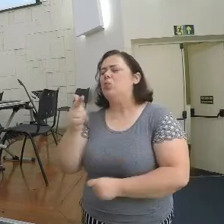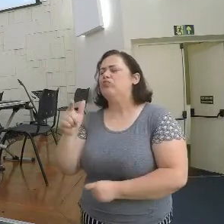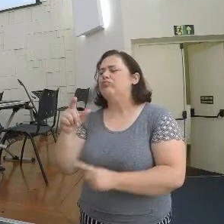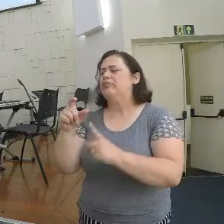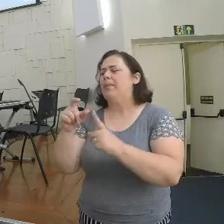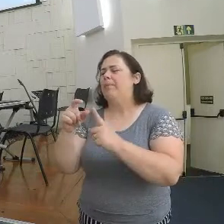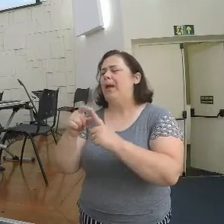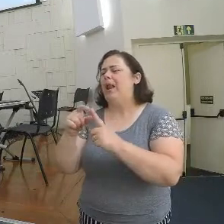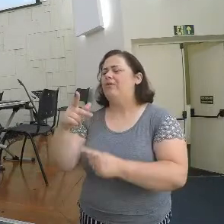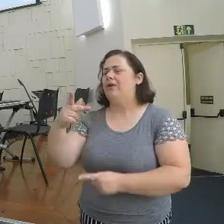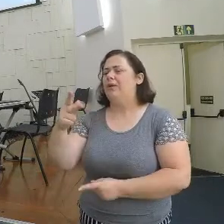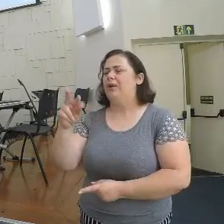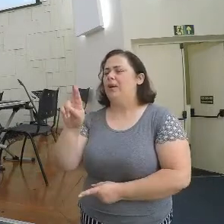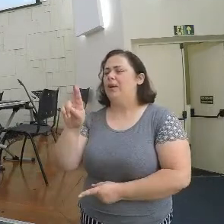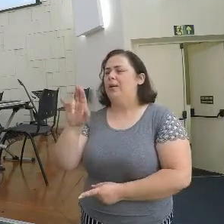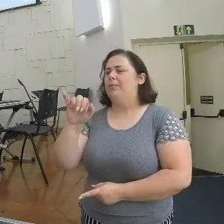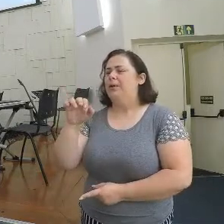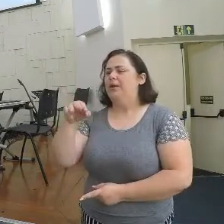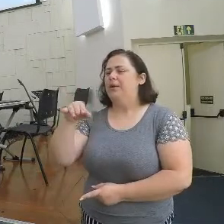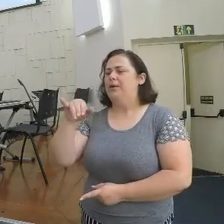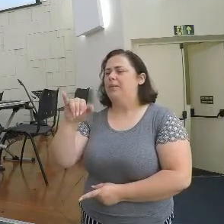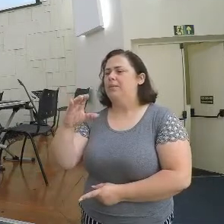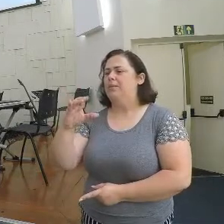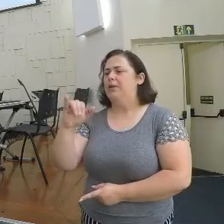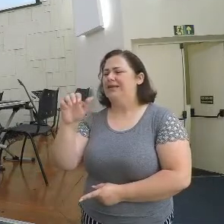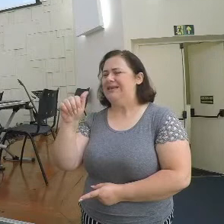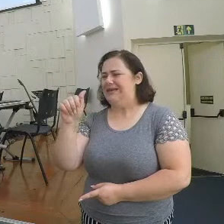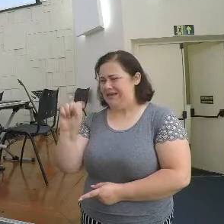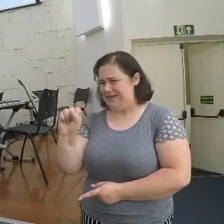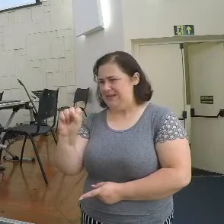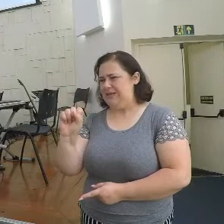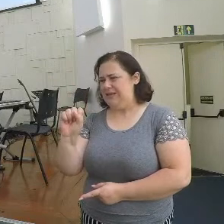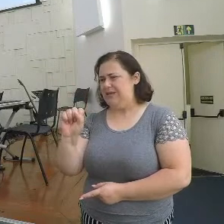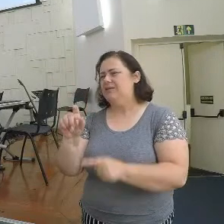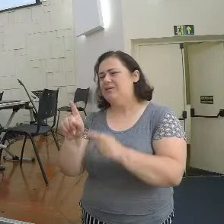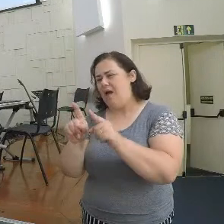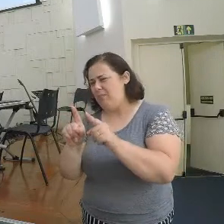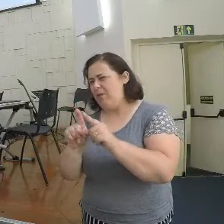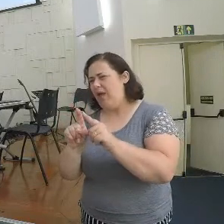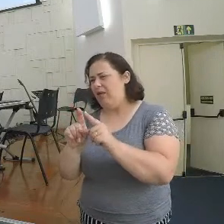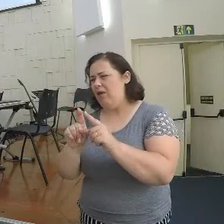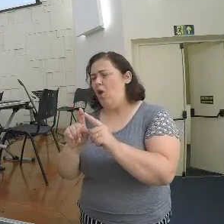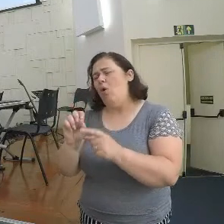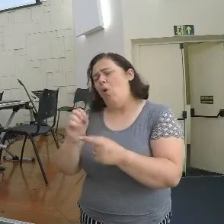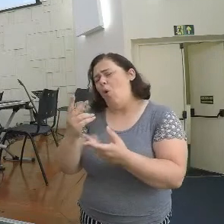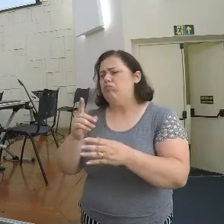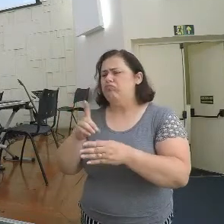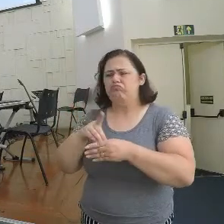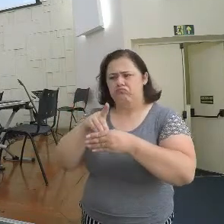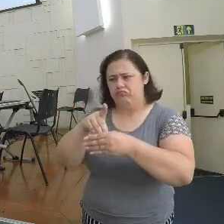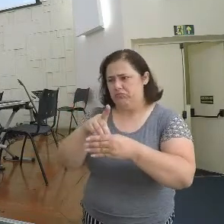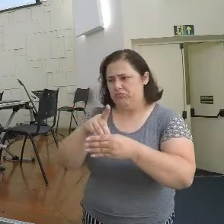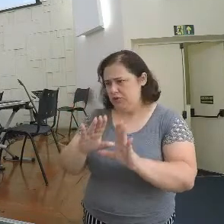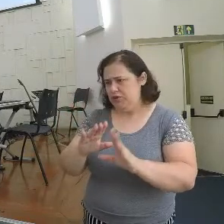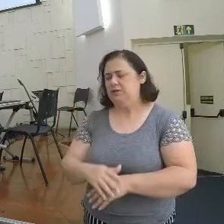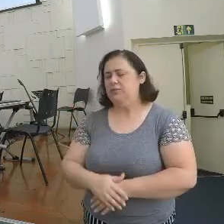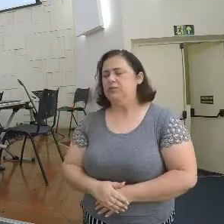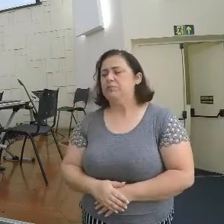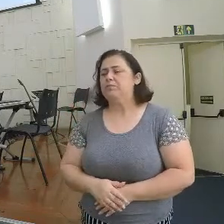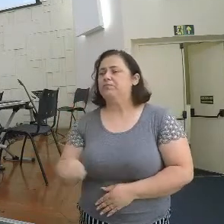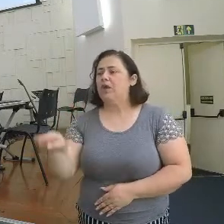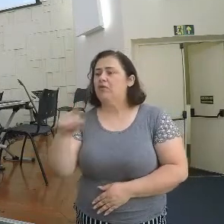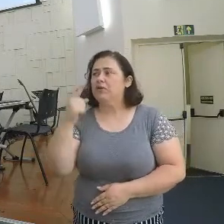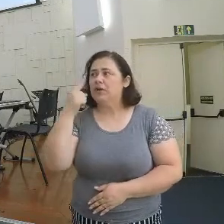poderão posteriormente consultar Deuteronômio no capítulo 14, versos 22